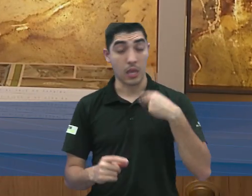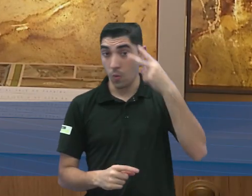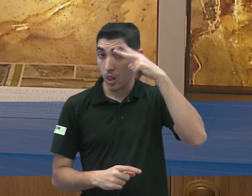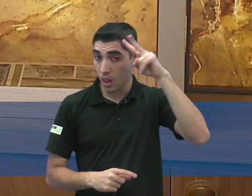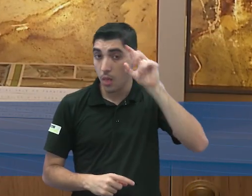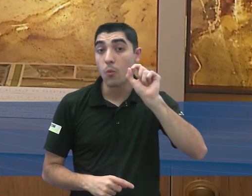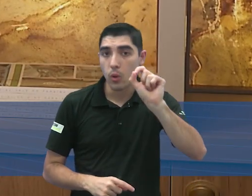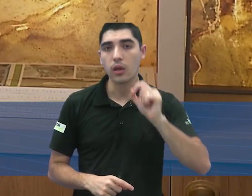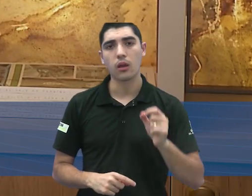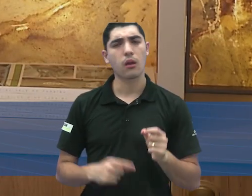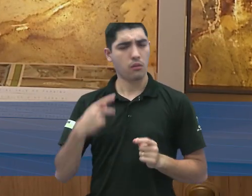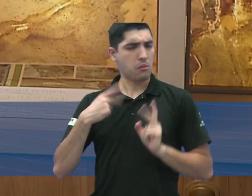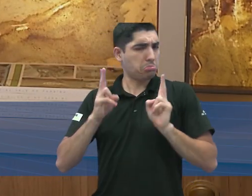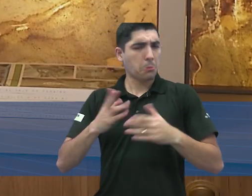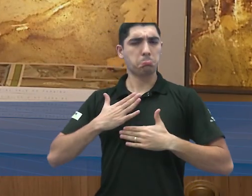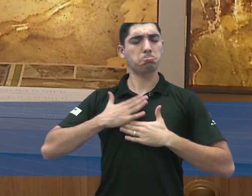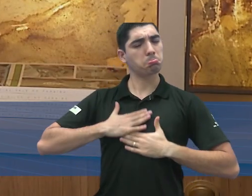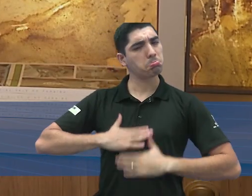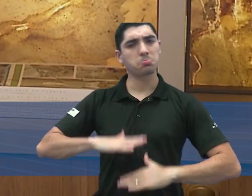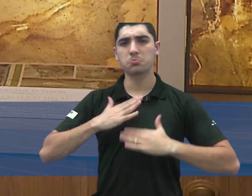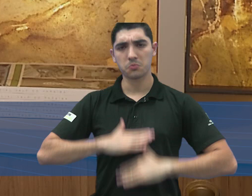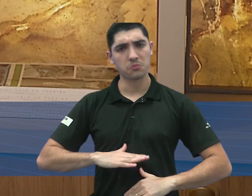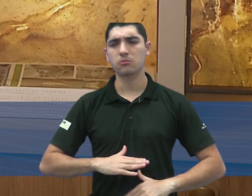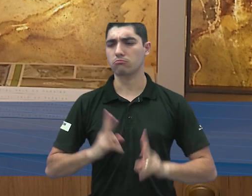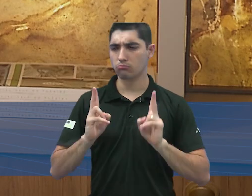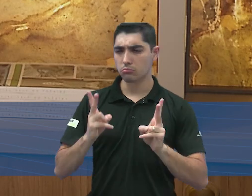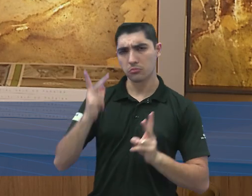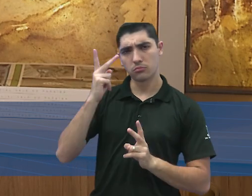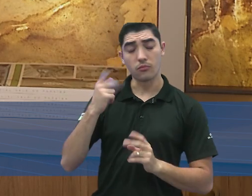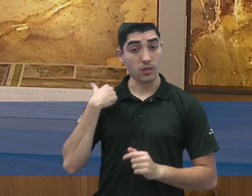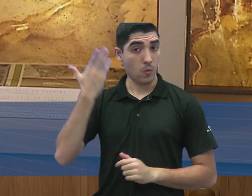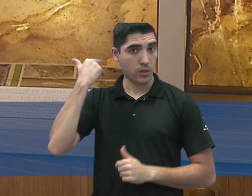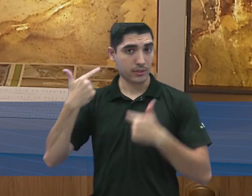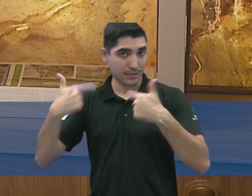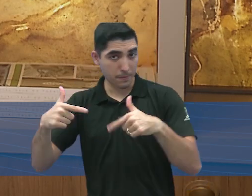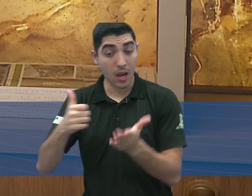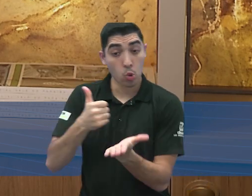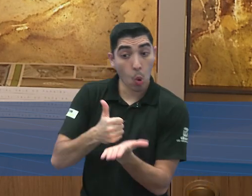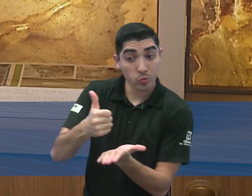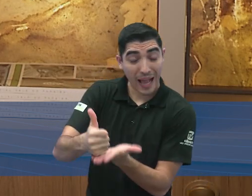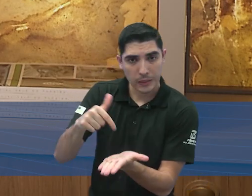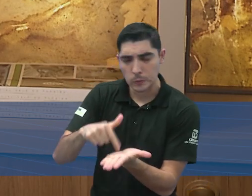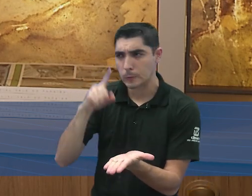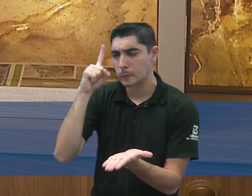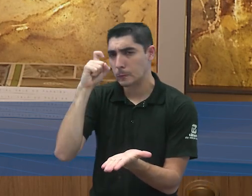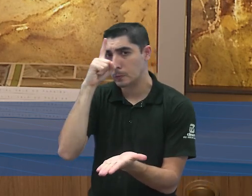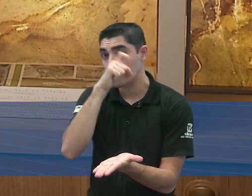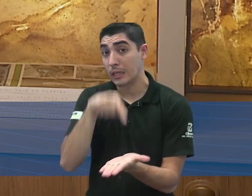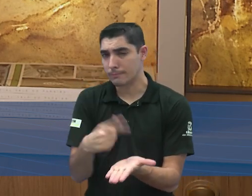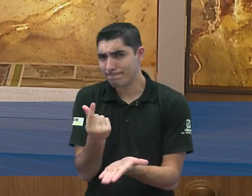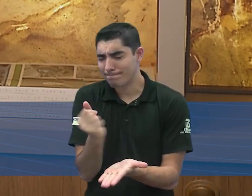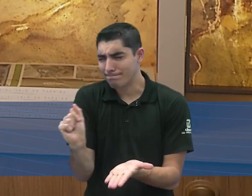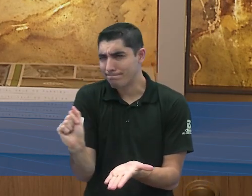dia que eu sempre fui muito tranquila, eu sempre lidei com muitas coisas muito bem. Eu trabalhava com contratos extremamente complexos e